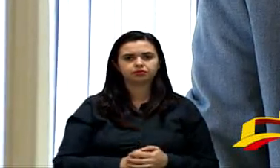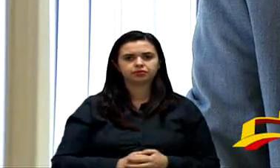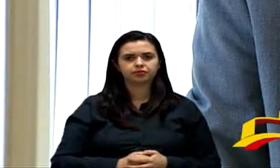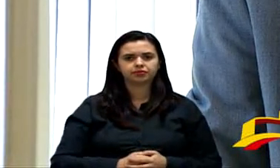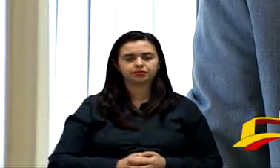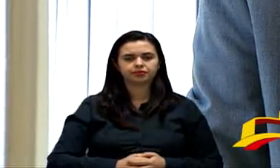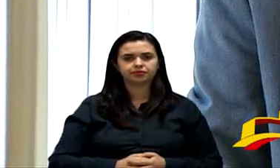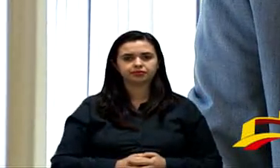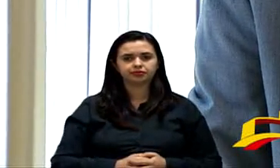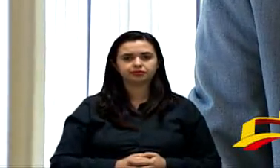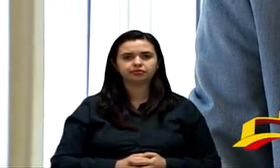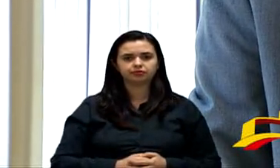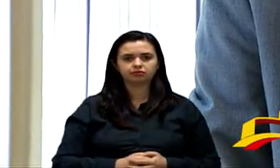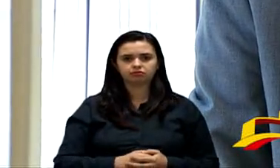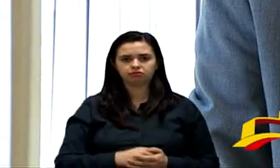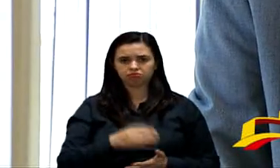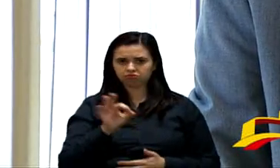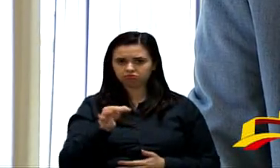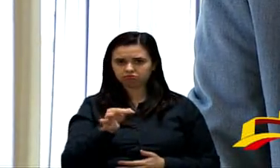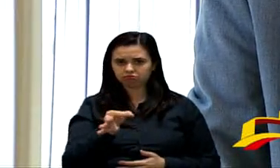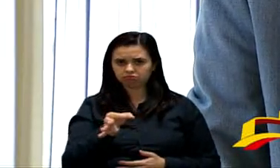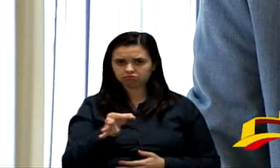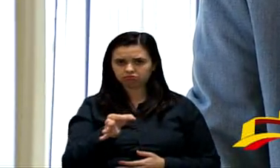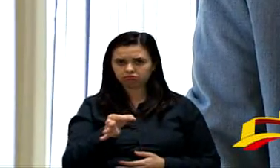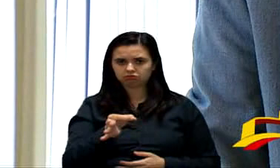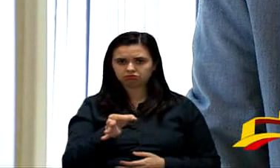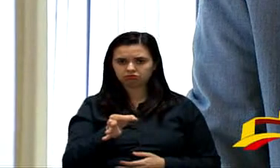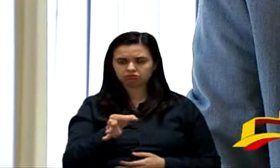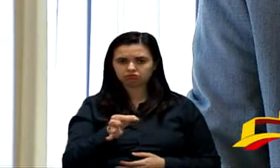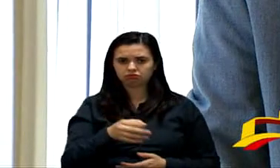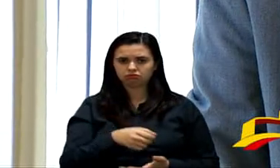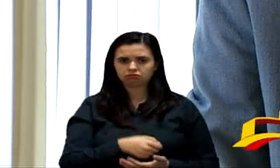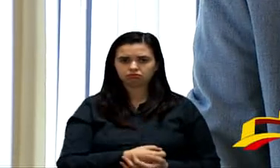Está mesmo? É isso mesmo?